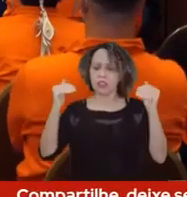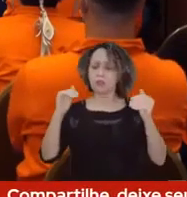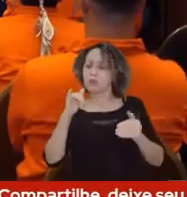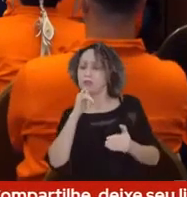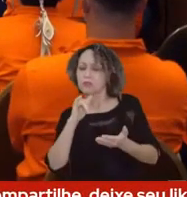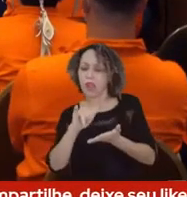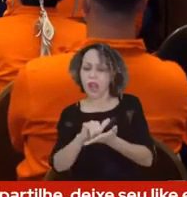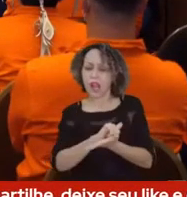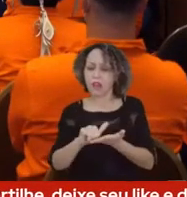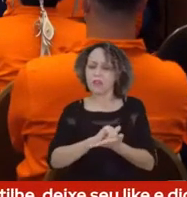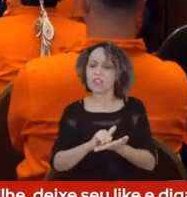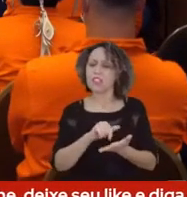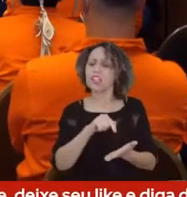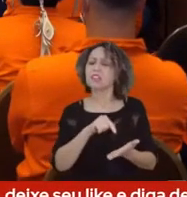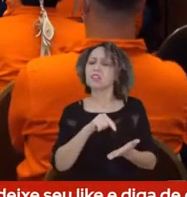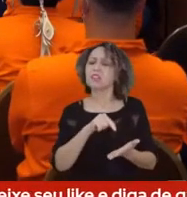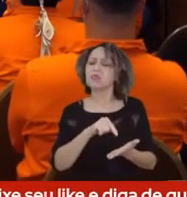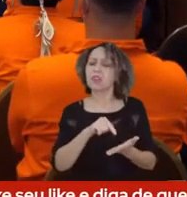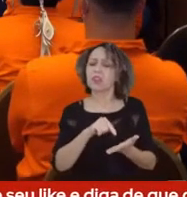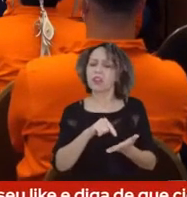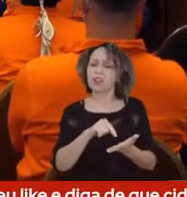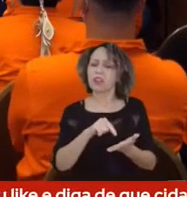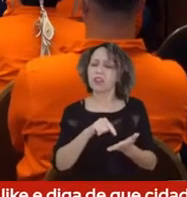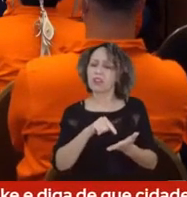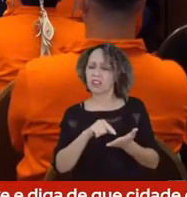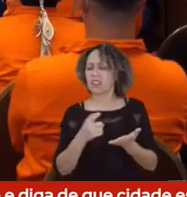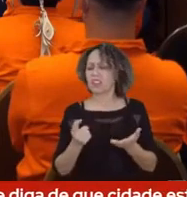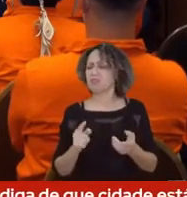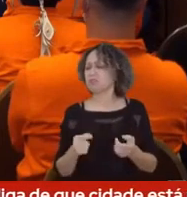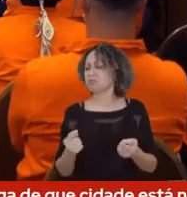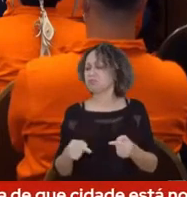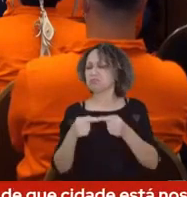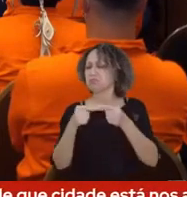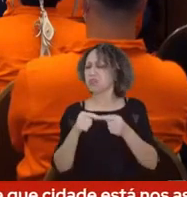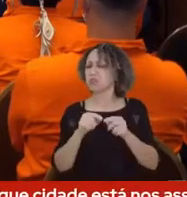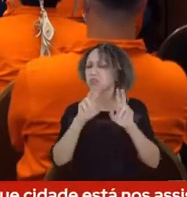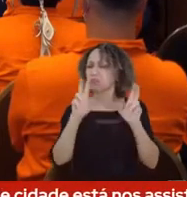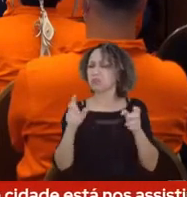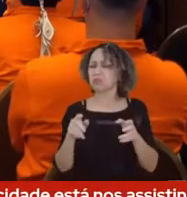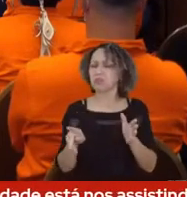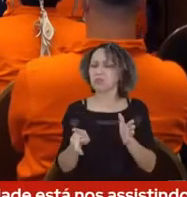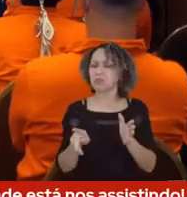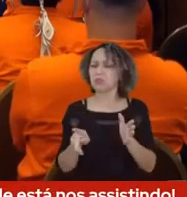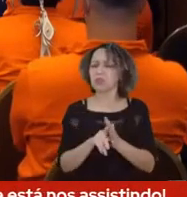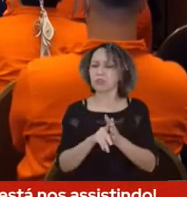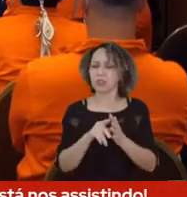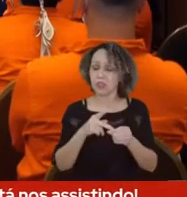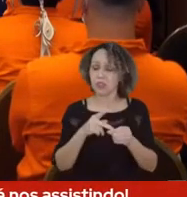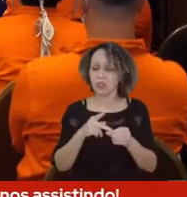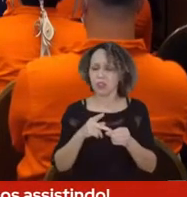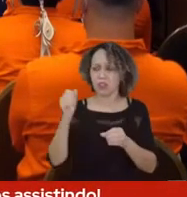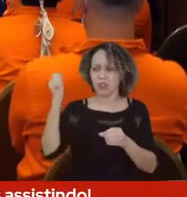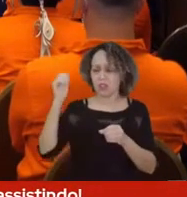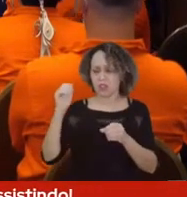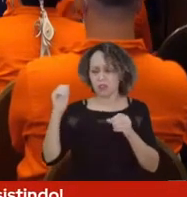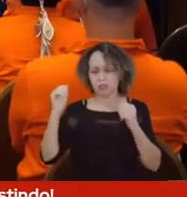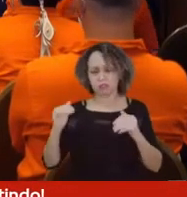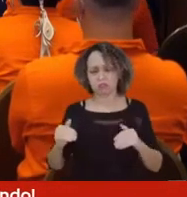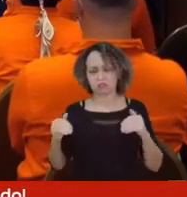é questão do petróleo, que é a soberania brasileira. Eu não sei se a gente vai conseguir tão